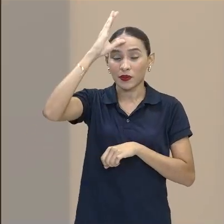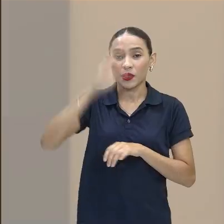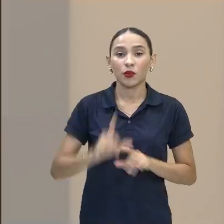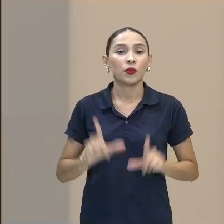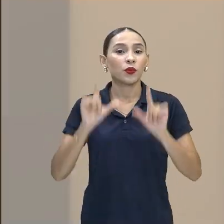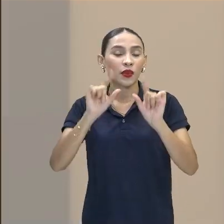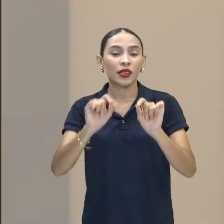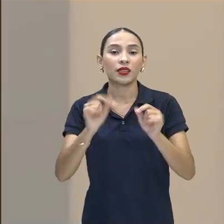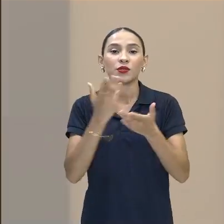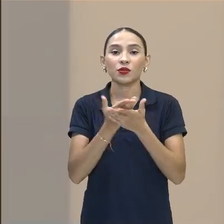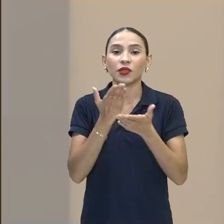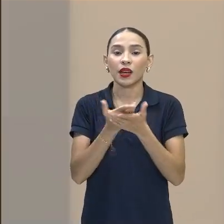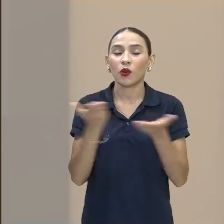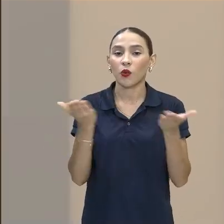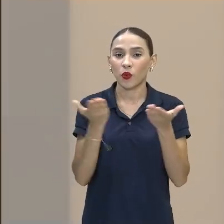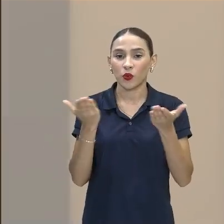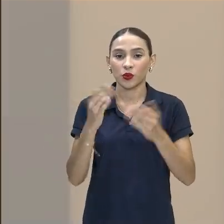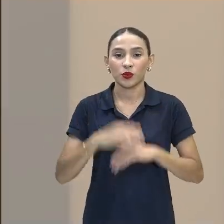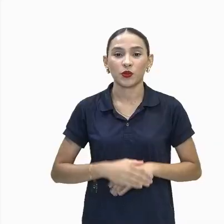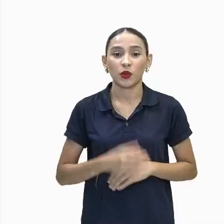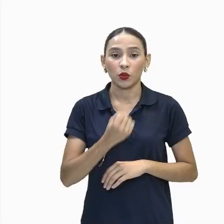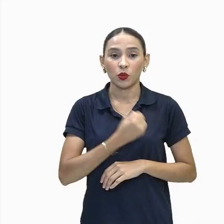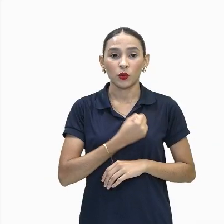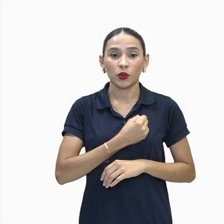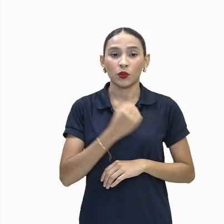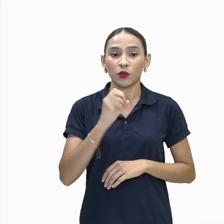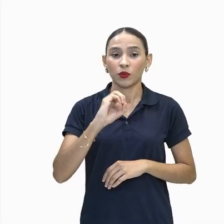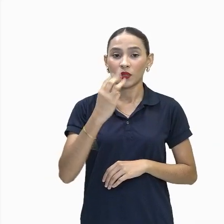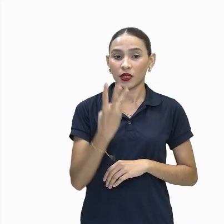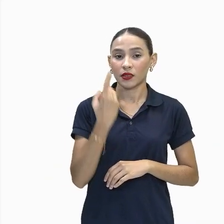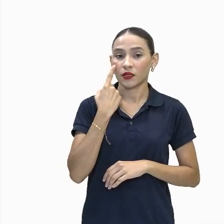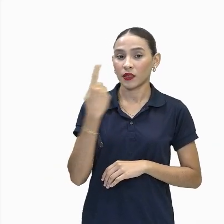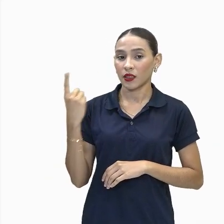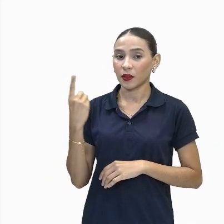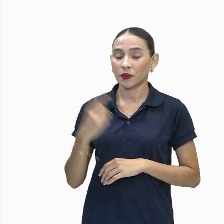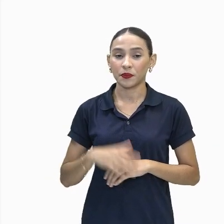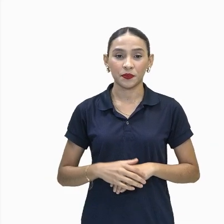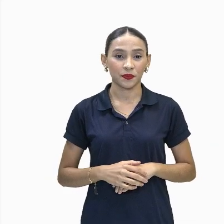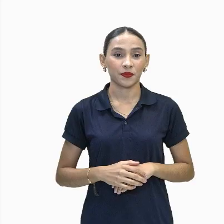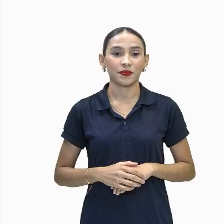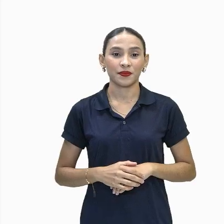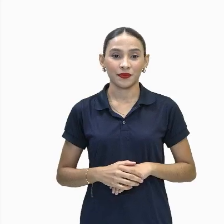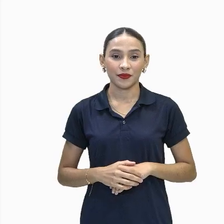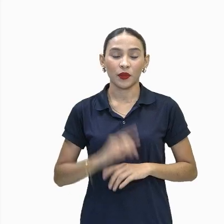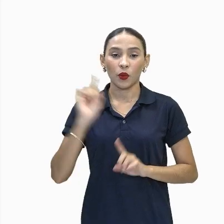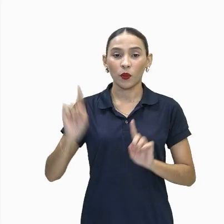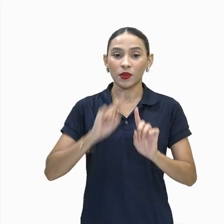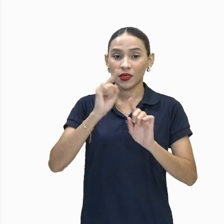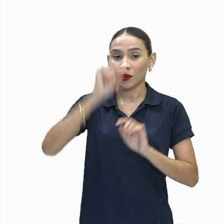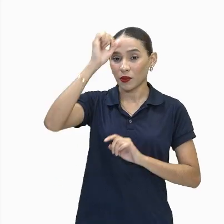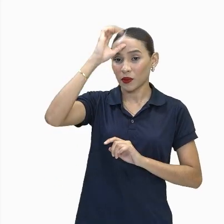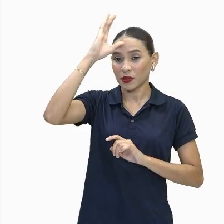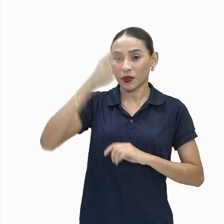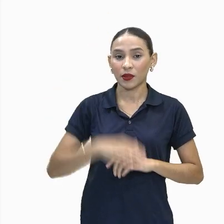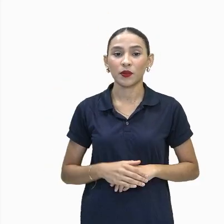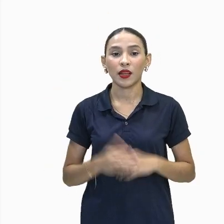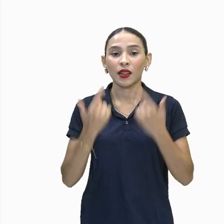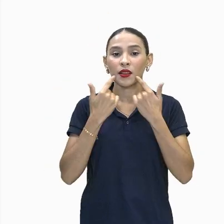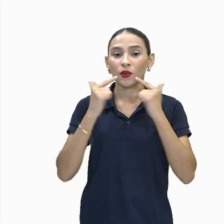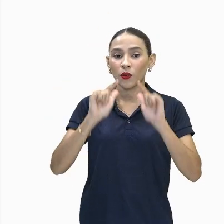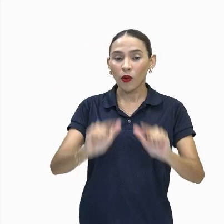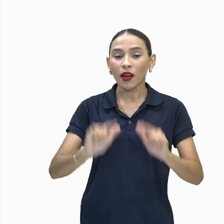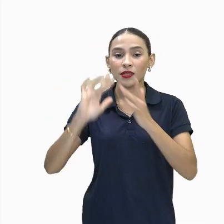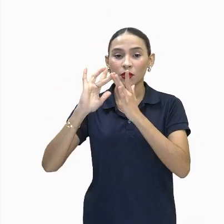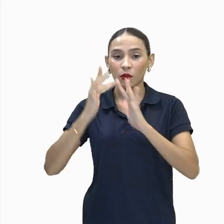vamos ter na nossa aula de número 3? Vamos ver? O nosso objeto de conhecimento,